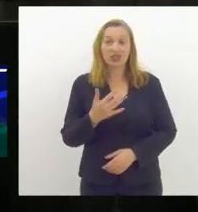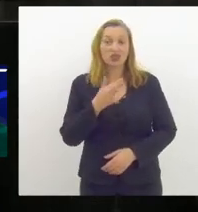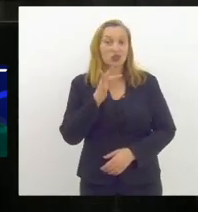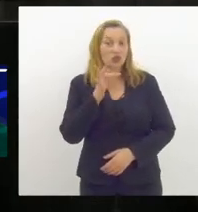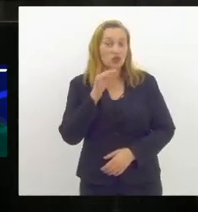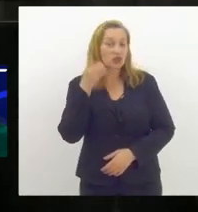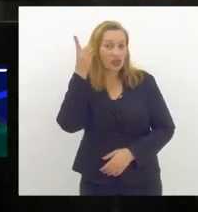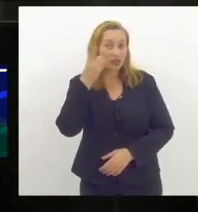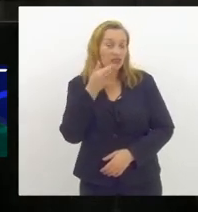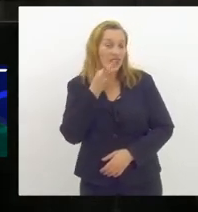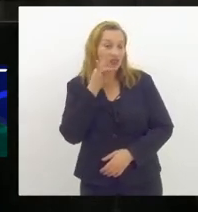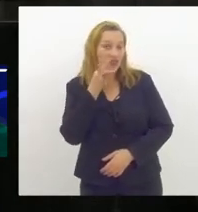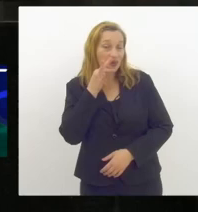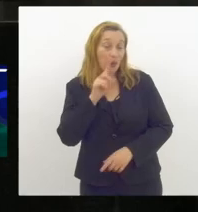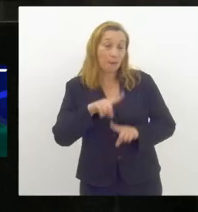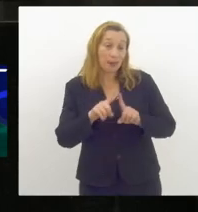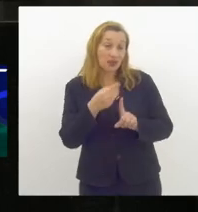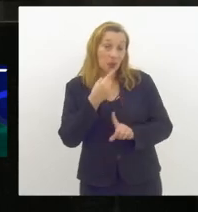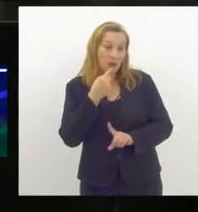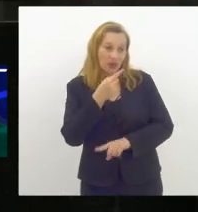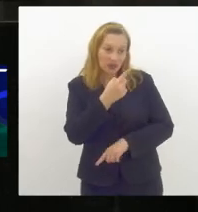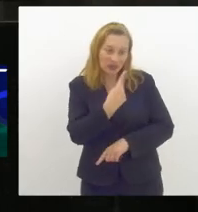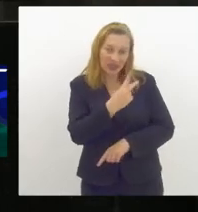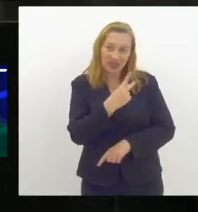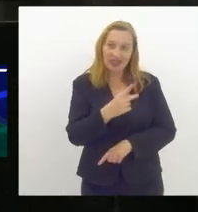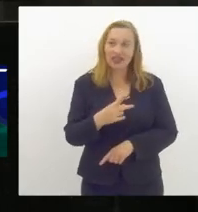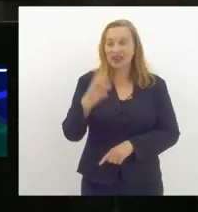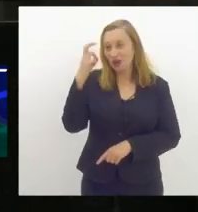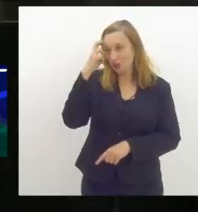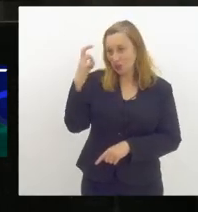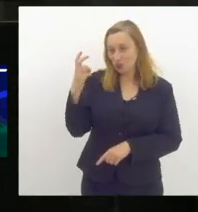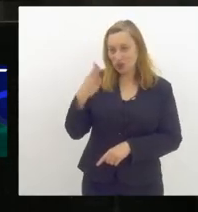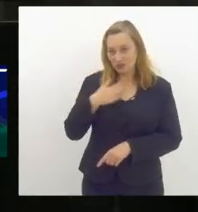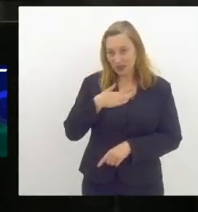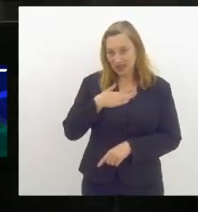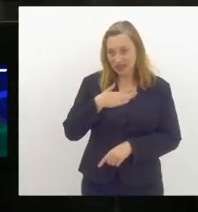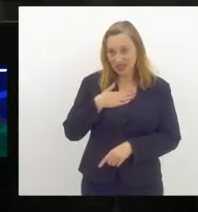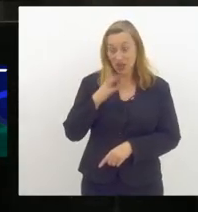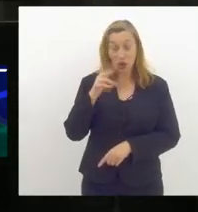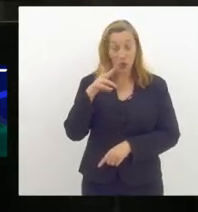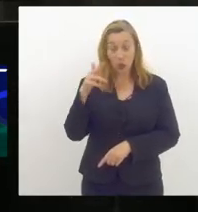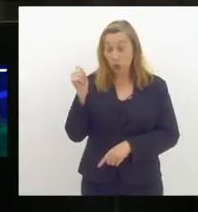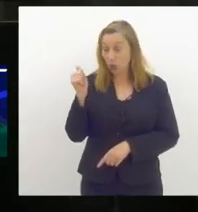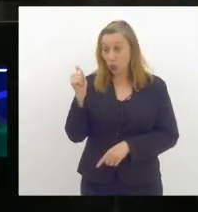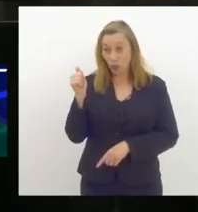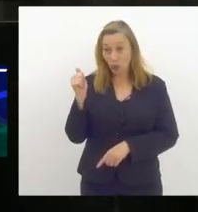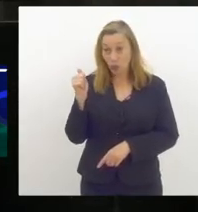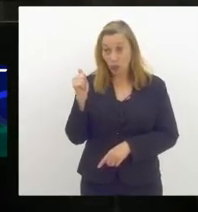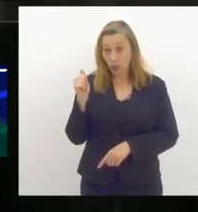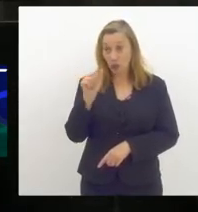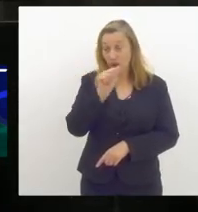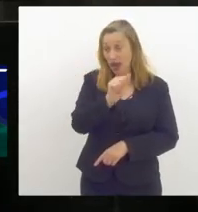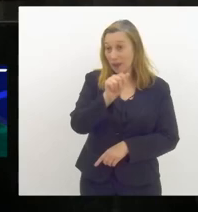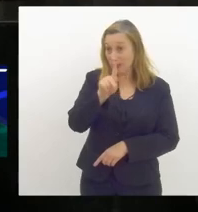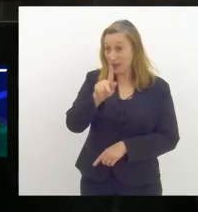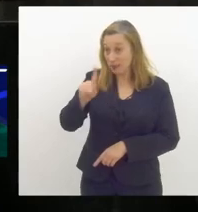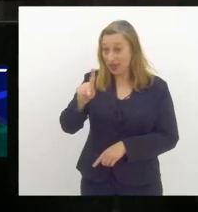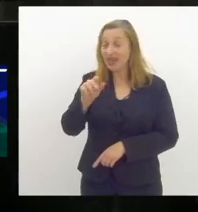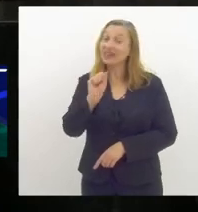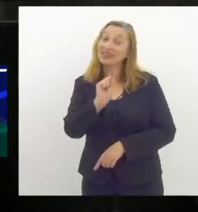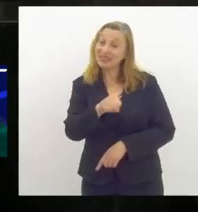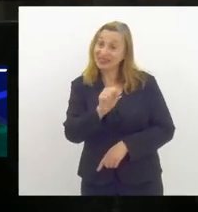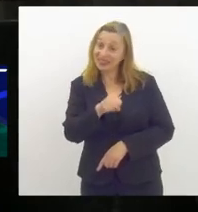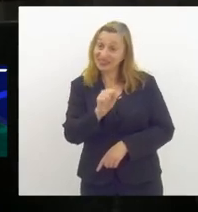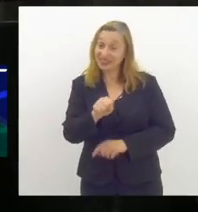mas sou muito próximo e a minha cultura nunca foi a do aplicativo e